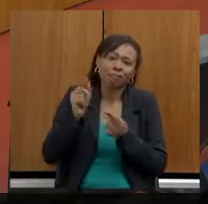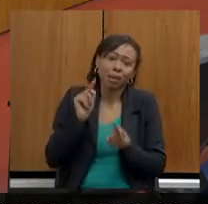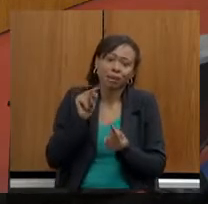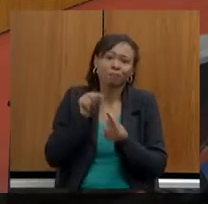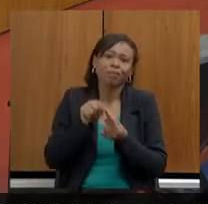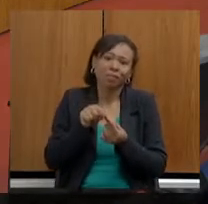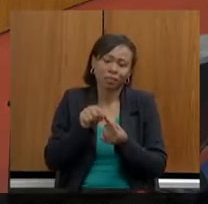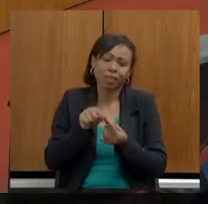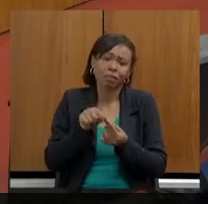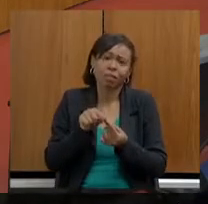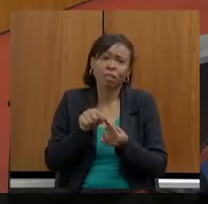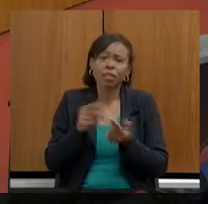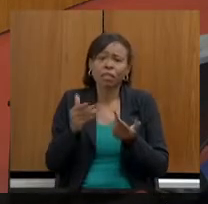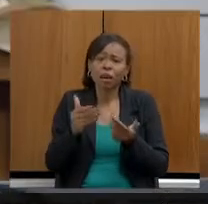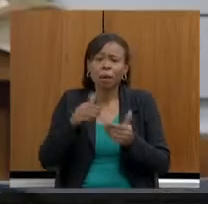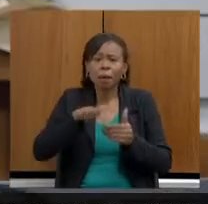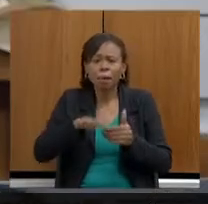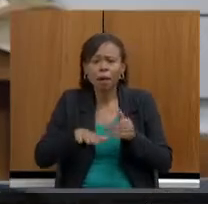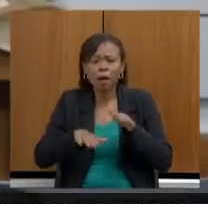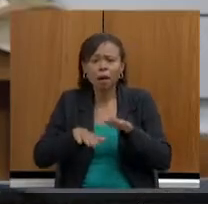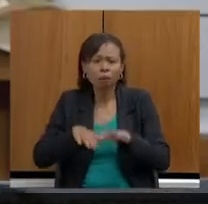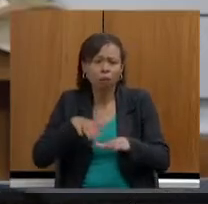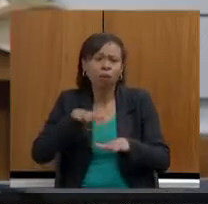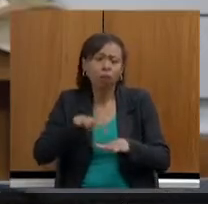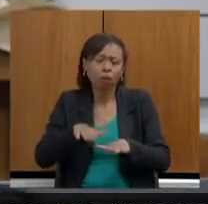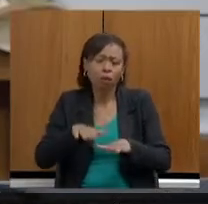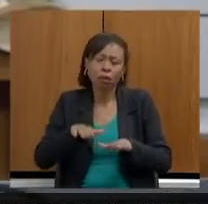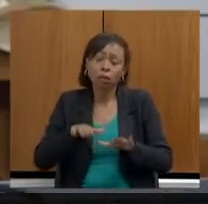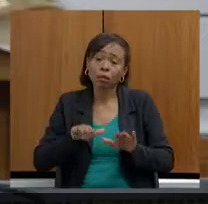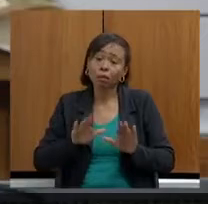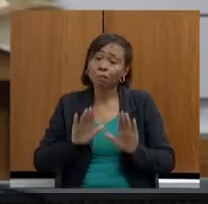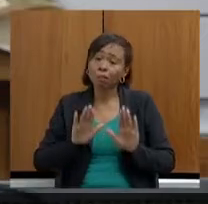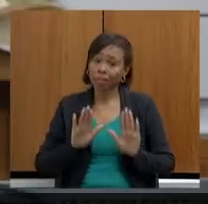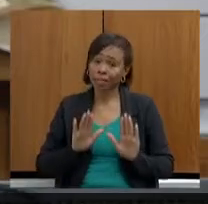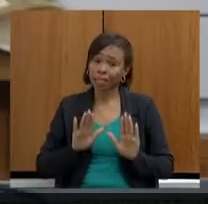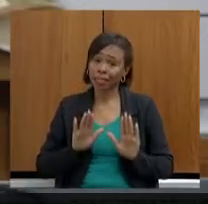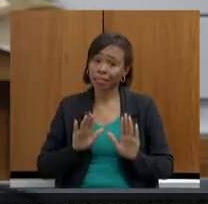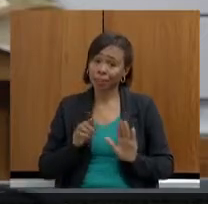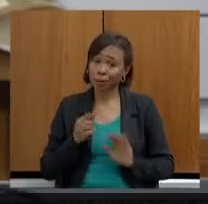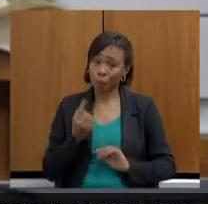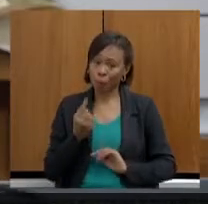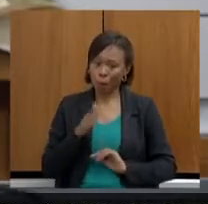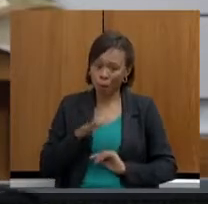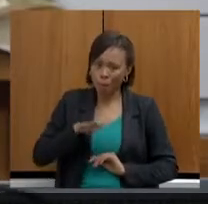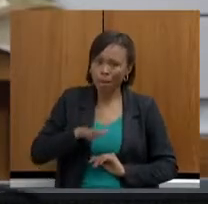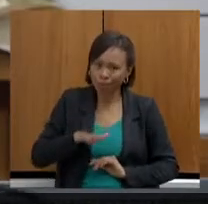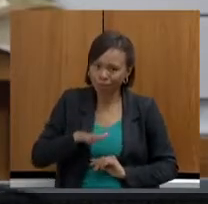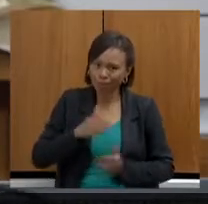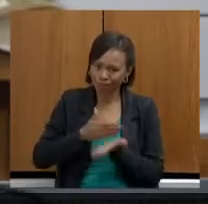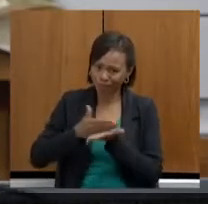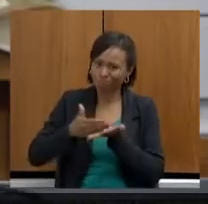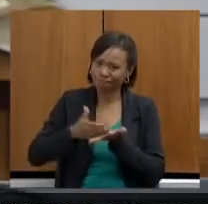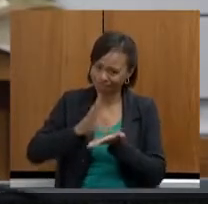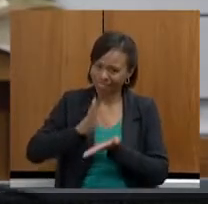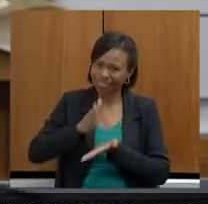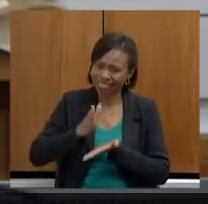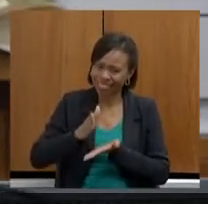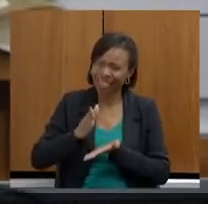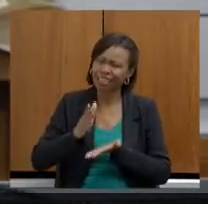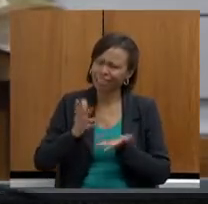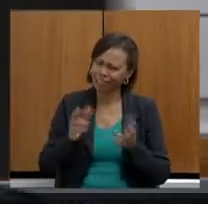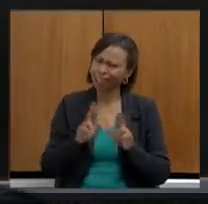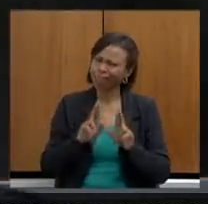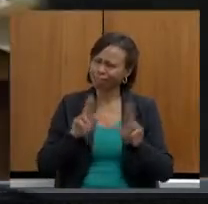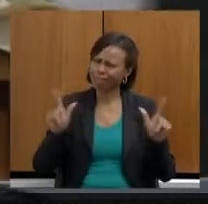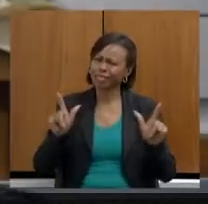nunca alcança são é Um Passo de Cada Vez pelo menos temos um passo Inicial e isso para gente faz uma